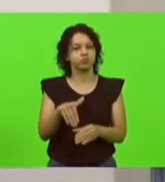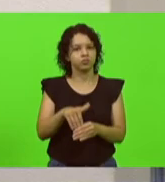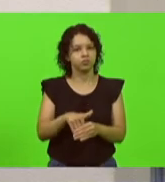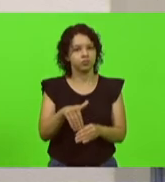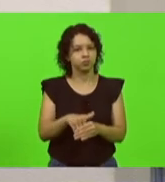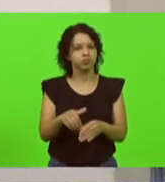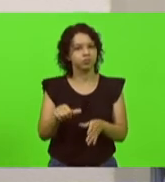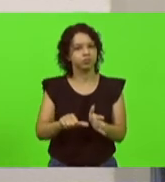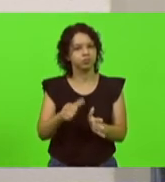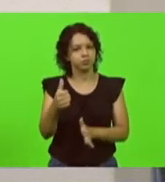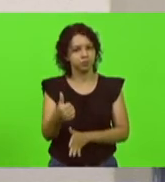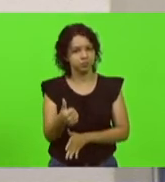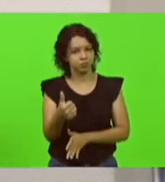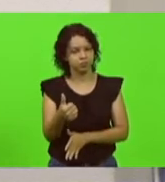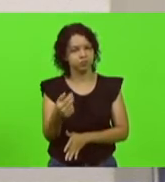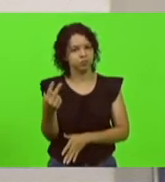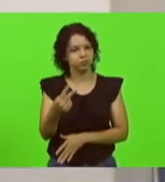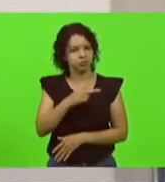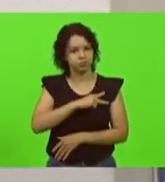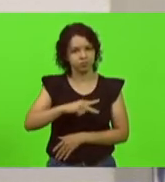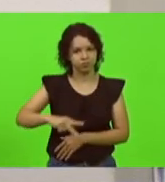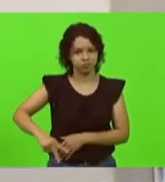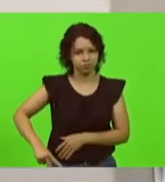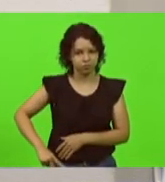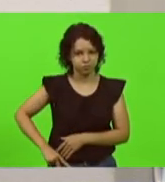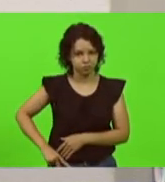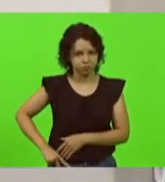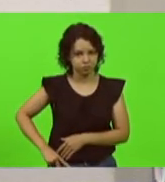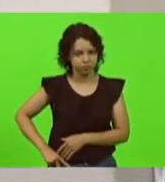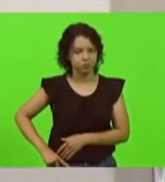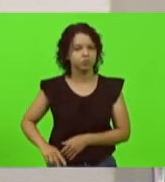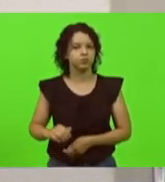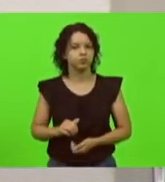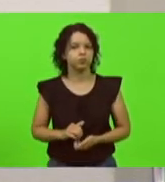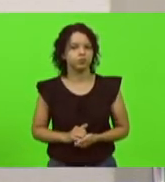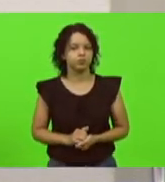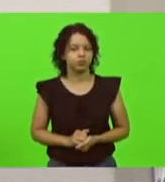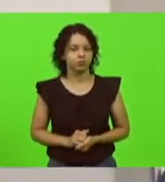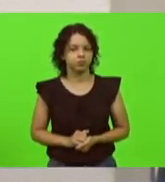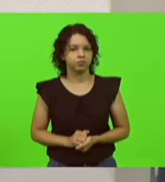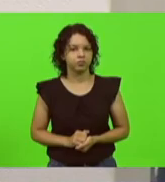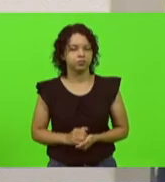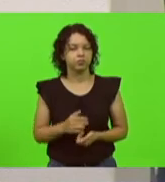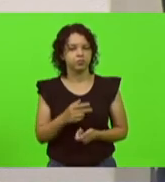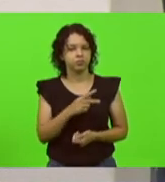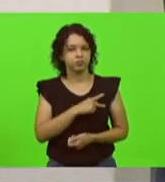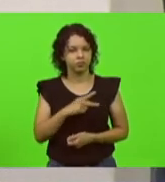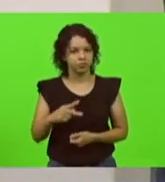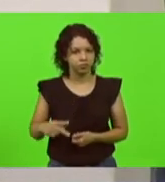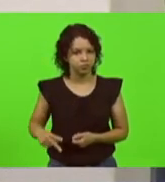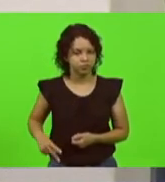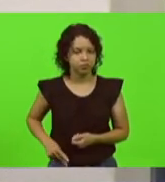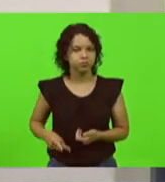vice-presidente. Havendo quórum regimental, o senhor presidente declarou aberta a sessão e convidou